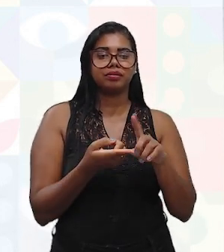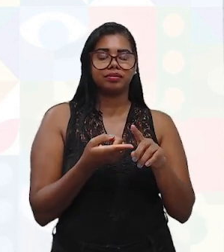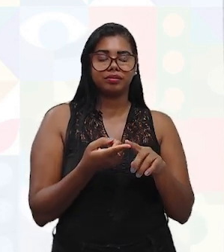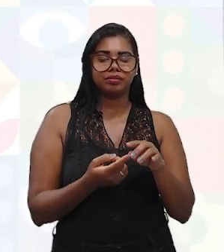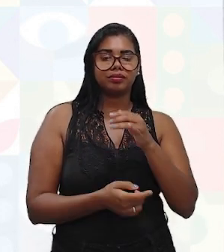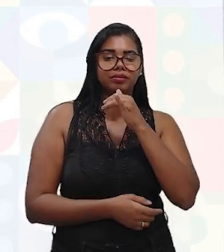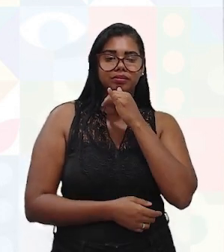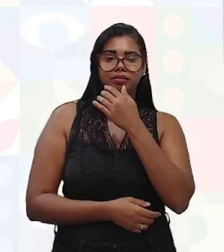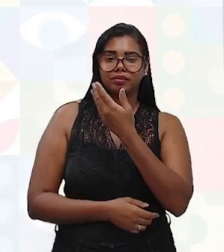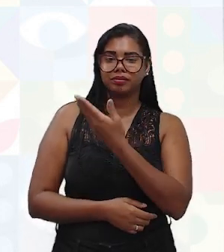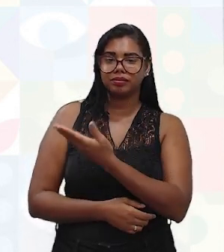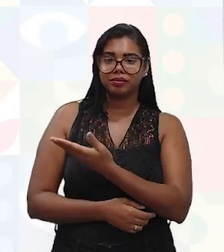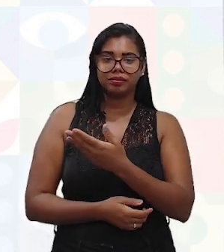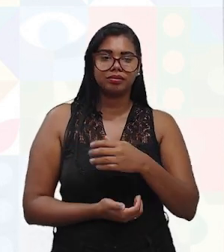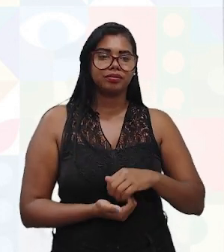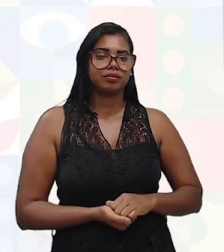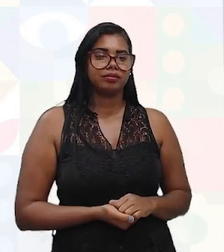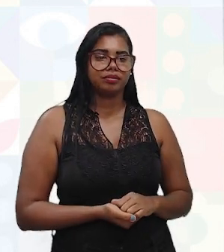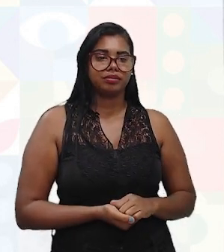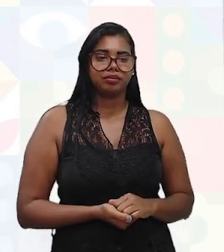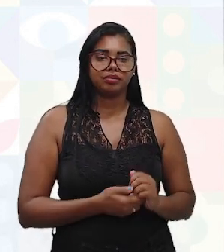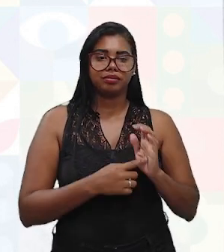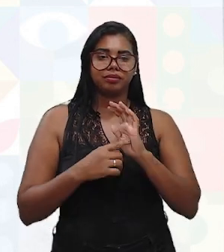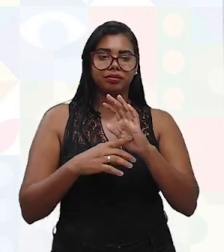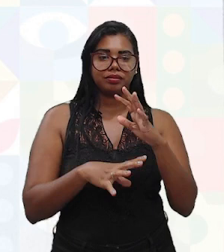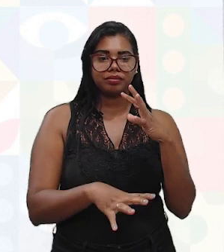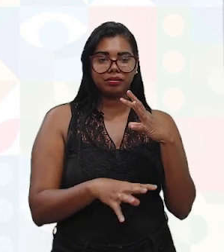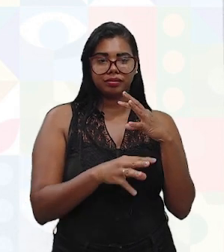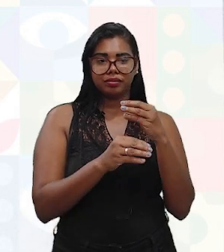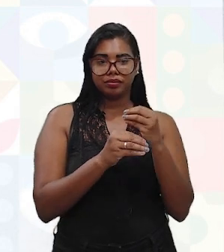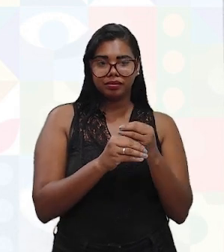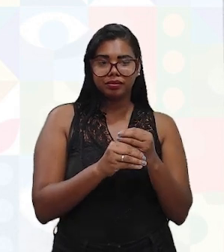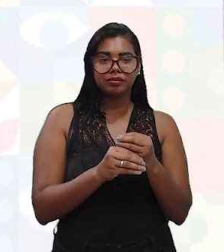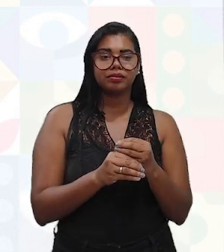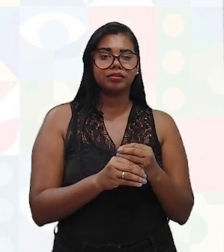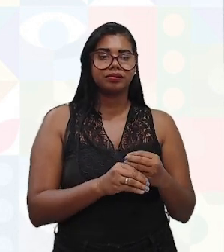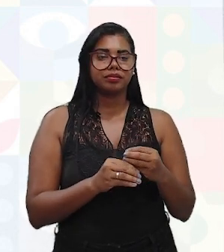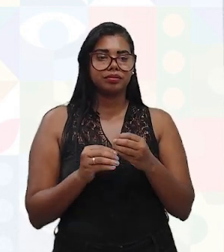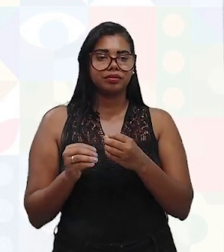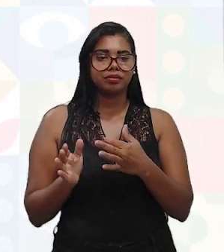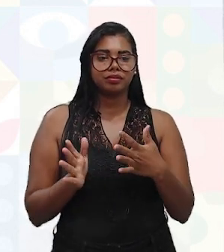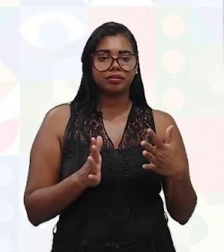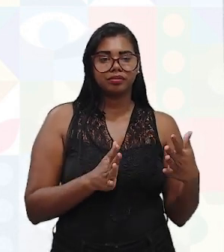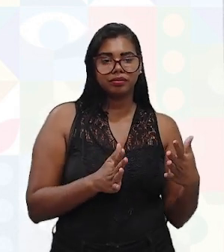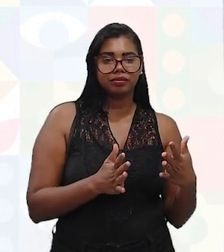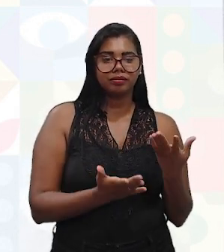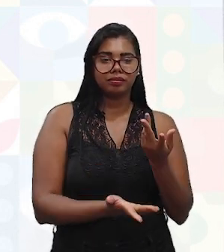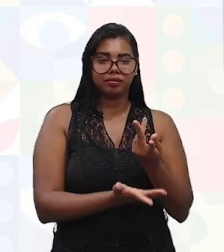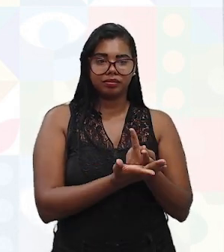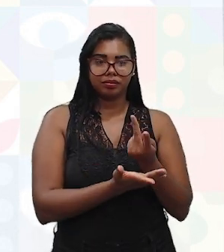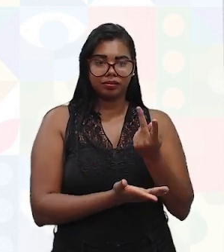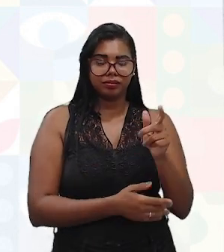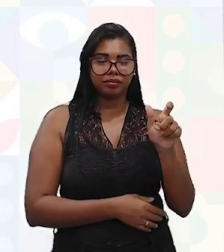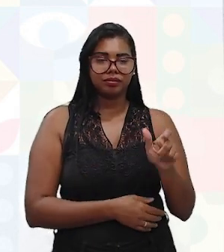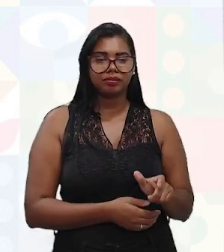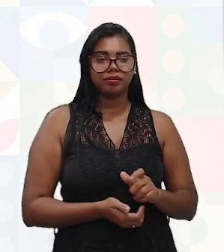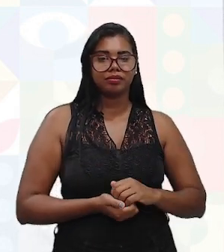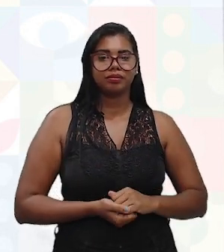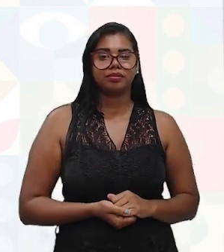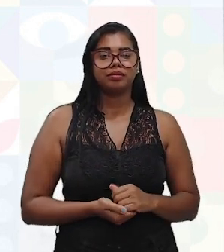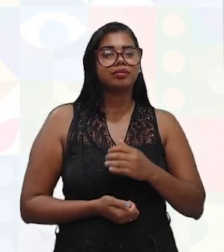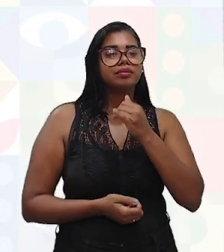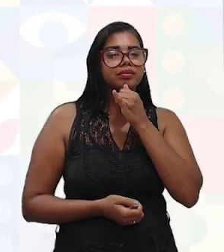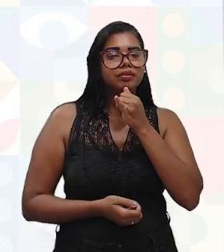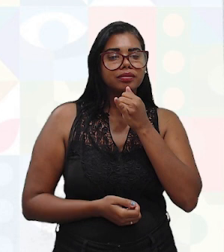estoques é vital para garantir a eficiência e a eficácia dos processos e atender às demandas dos clientes. Um